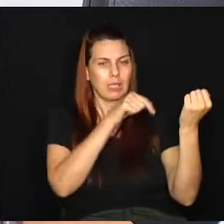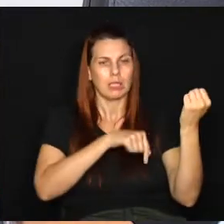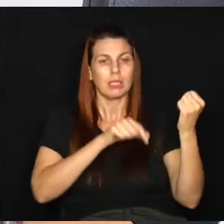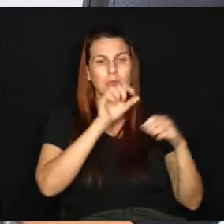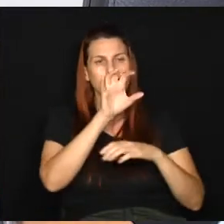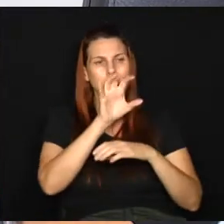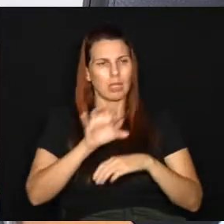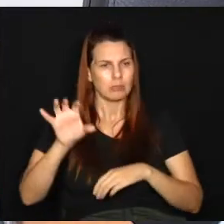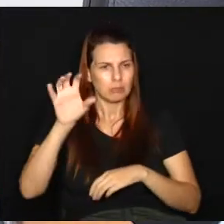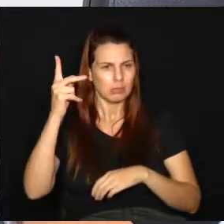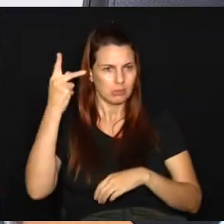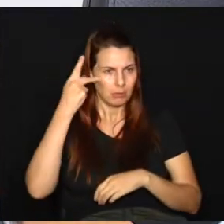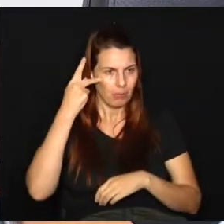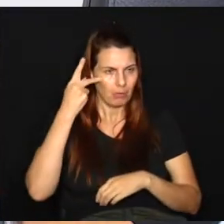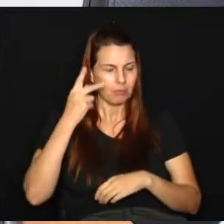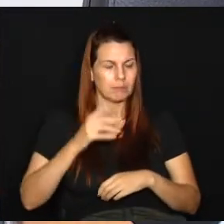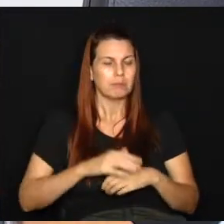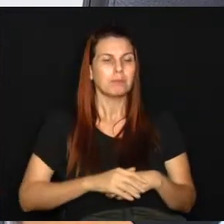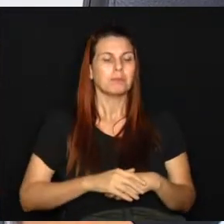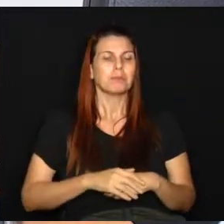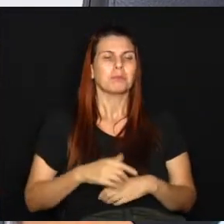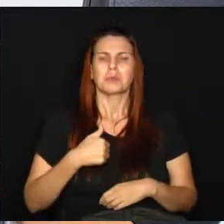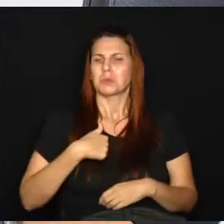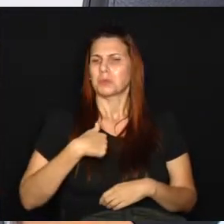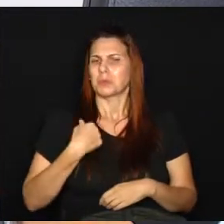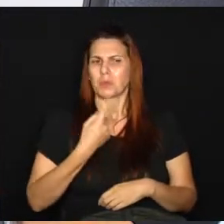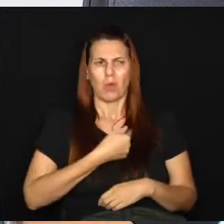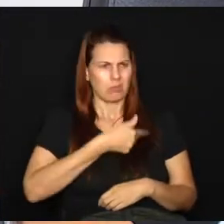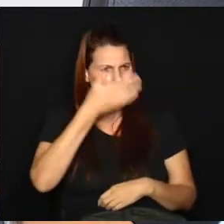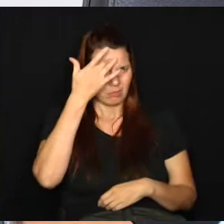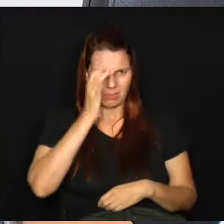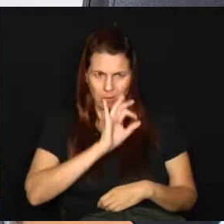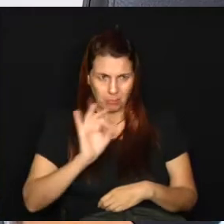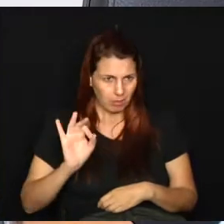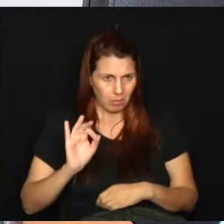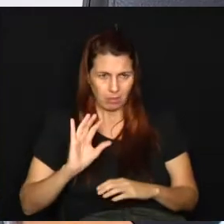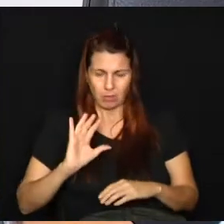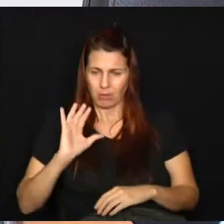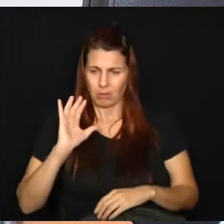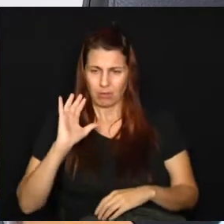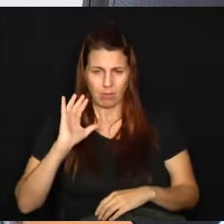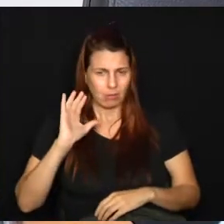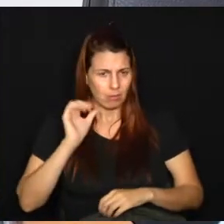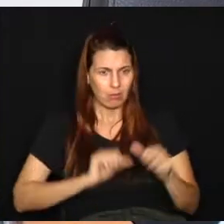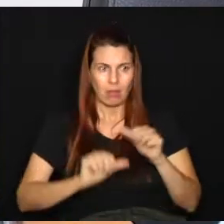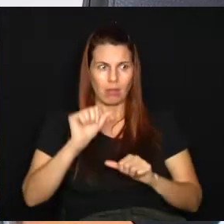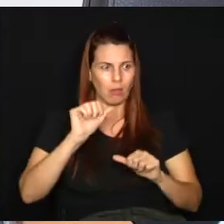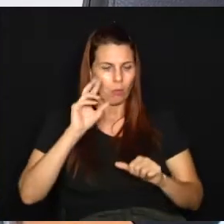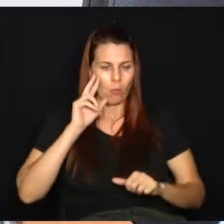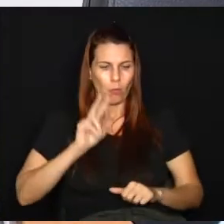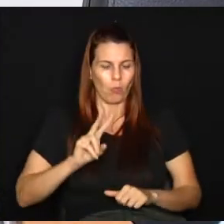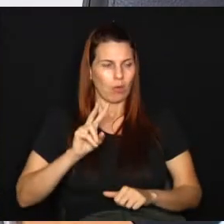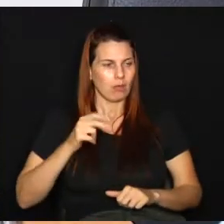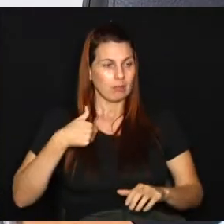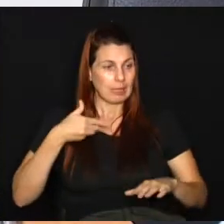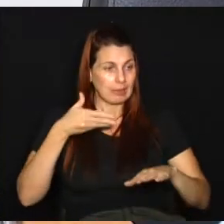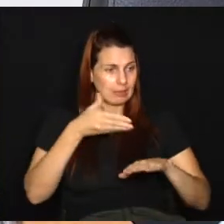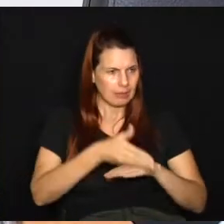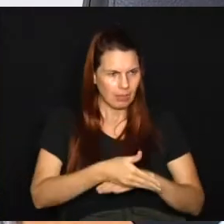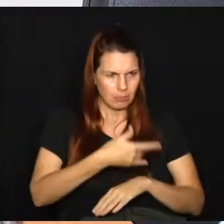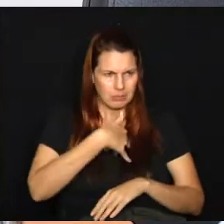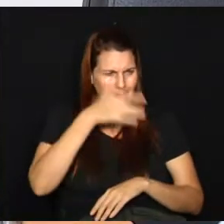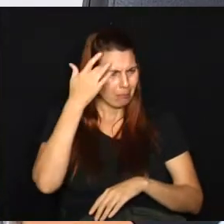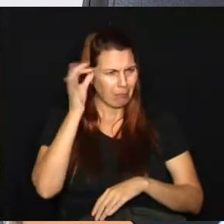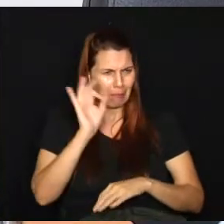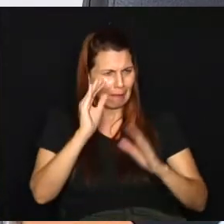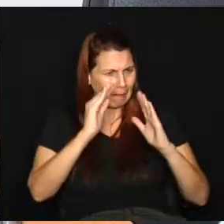a primeira. Mas nós nem sabíamos que um dia ia se tornar tudo isso, né? A gente não esperava. Quando a gente entrou, nós só não tínhamos